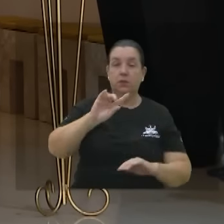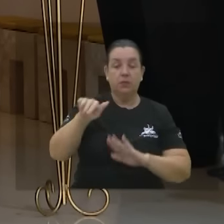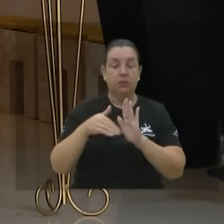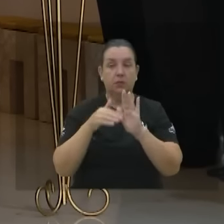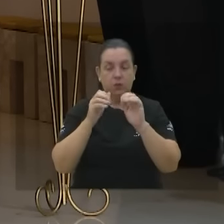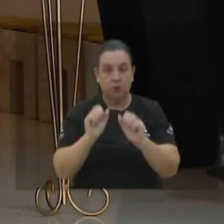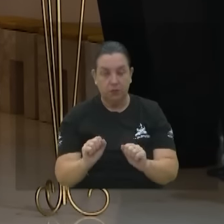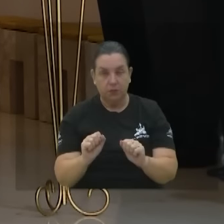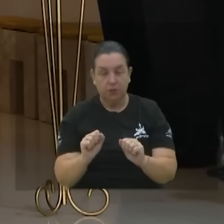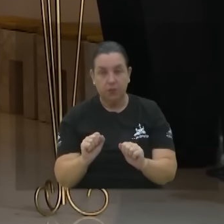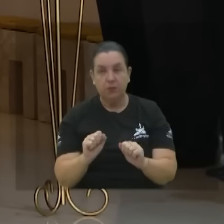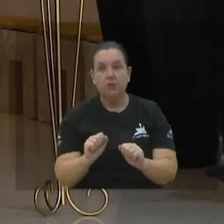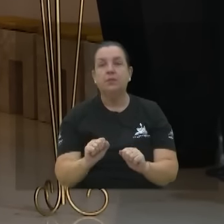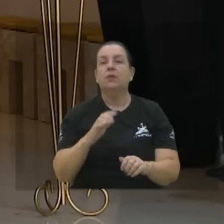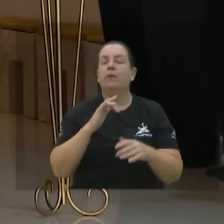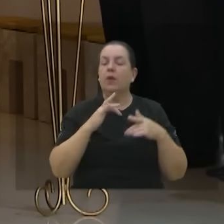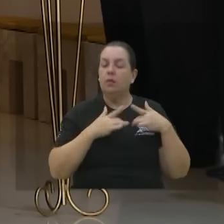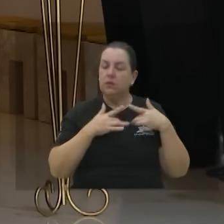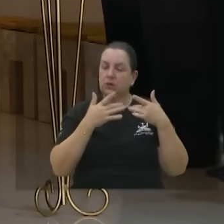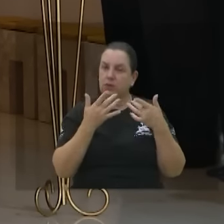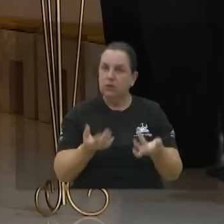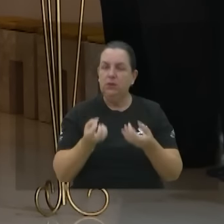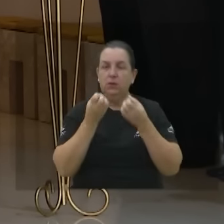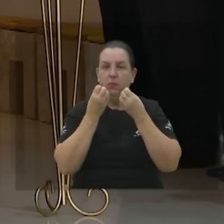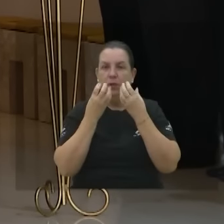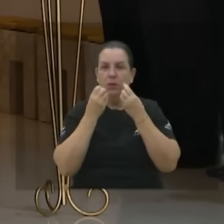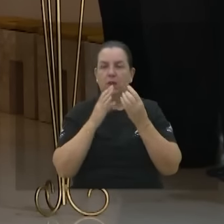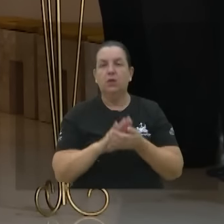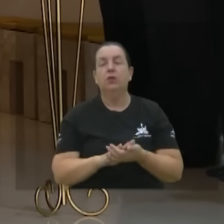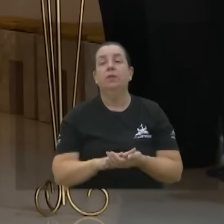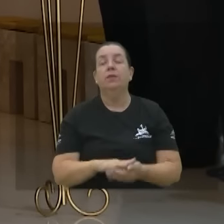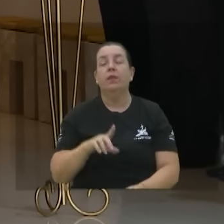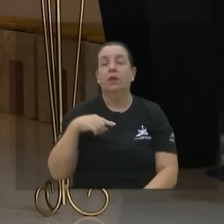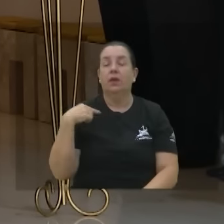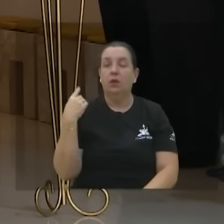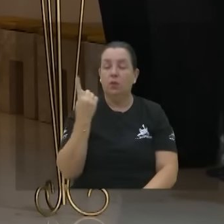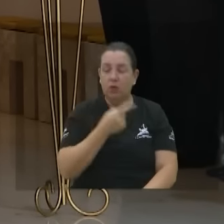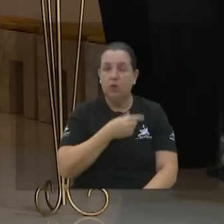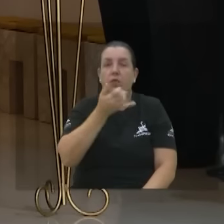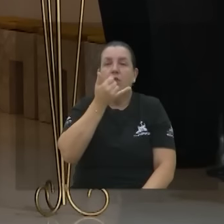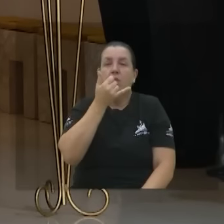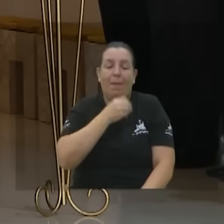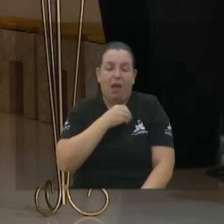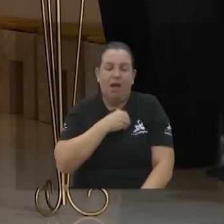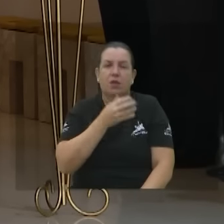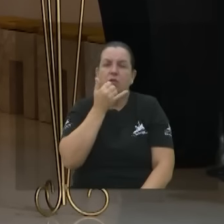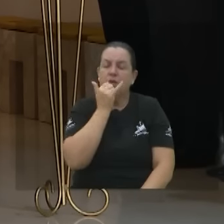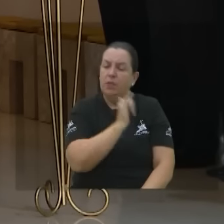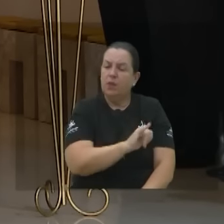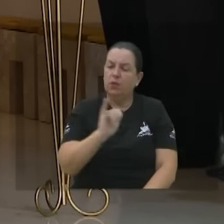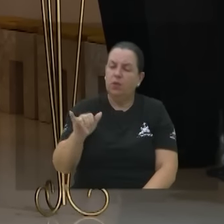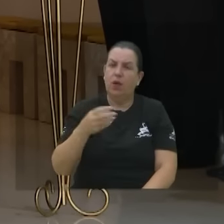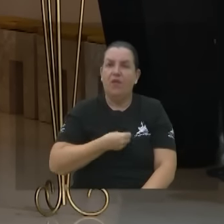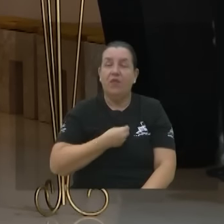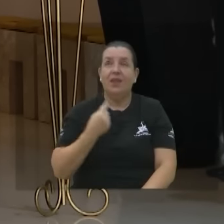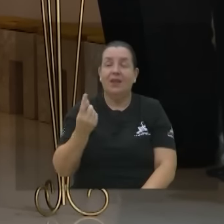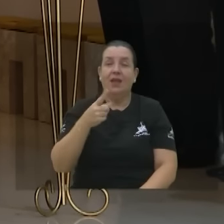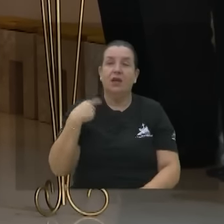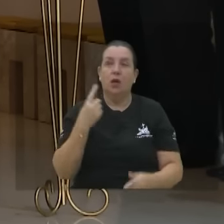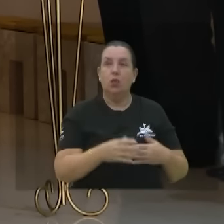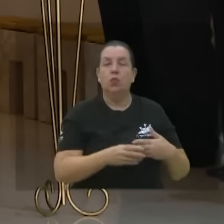Todo-Poderoso, cheio de misericórdia e compaixão, Perdoe os nossos pecados e nos conduz à